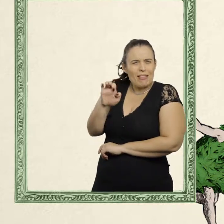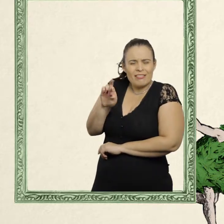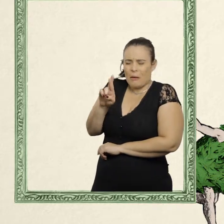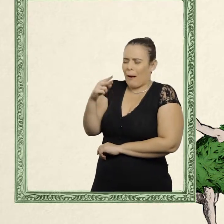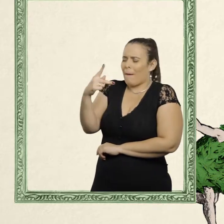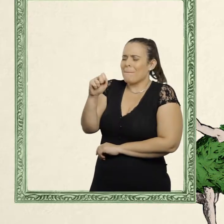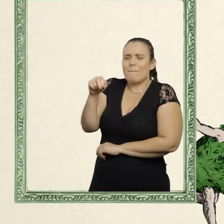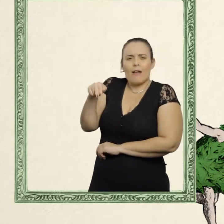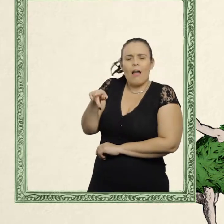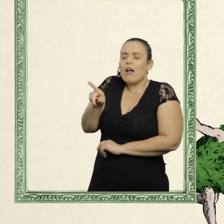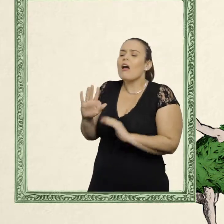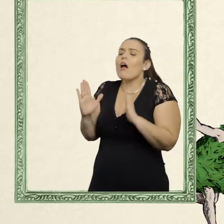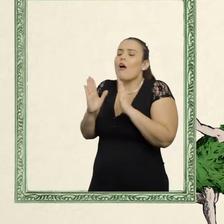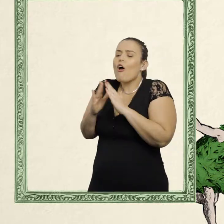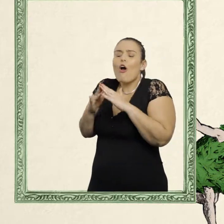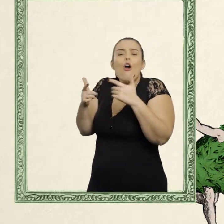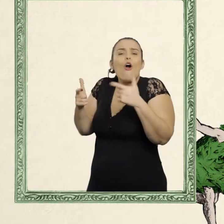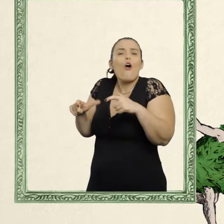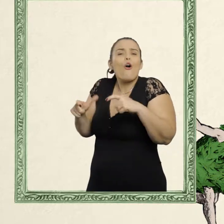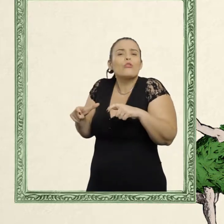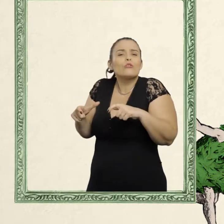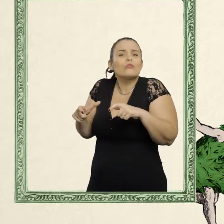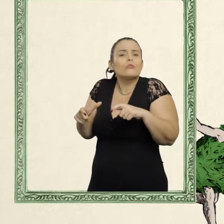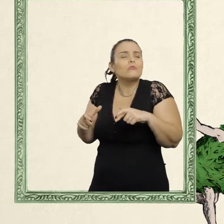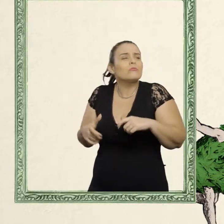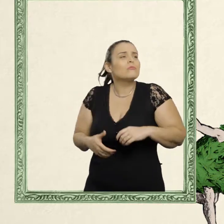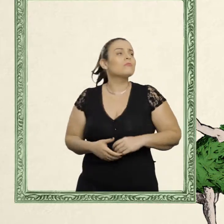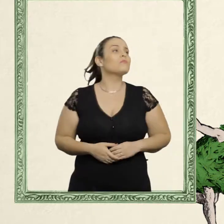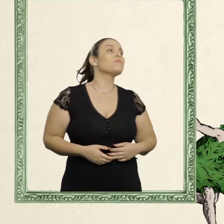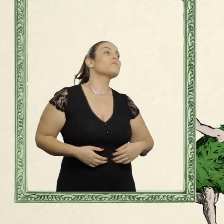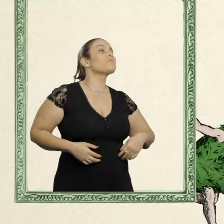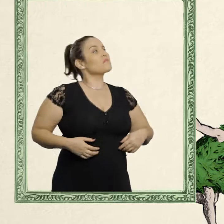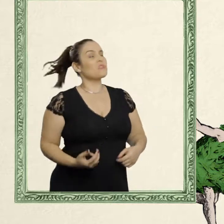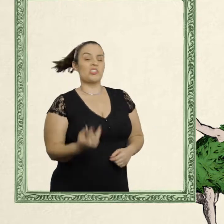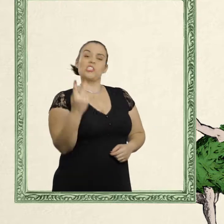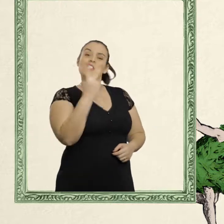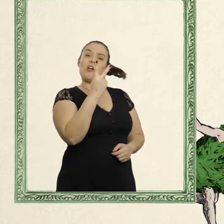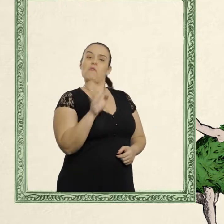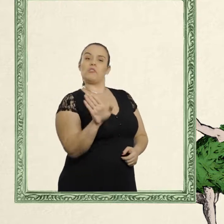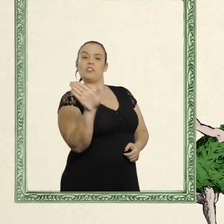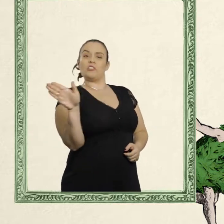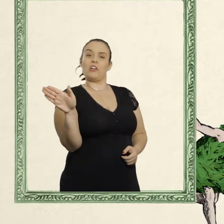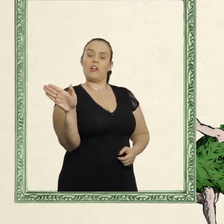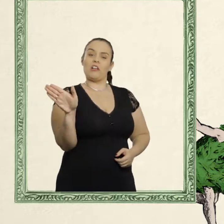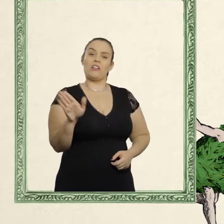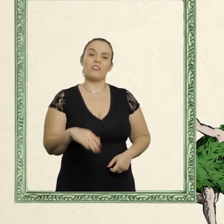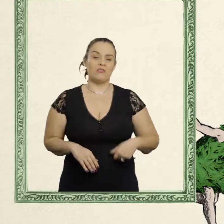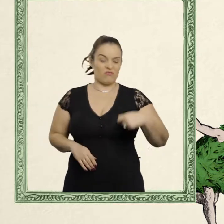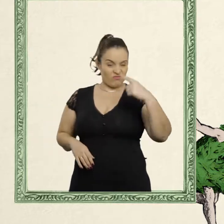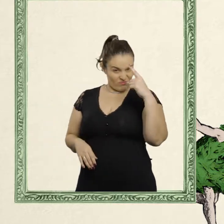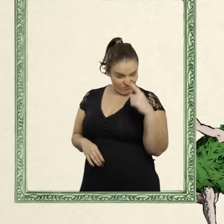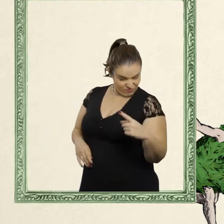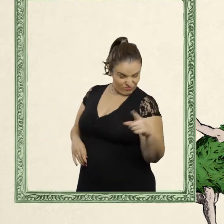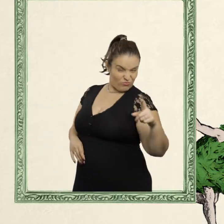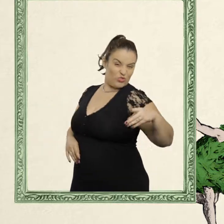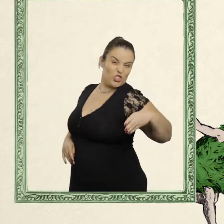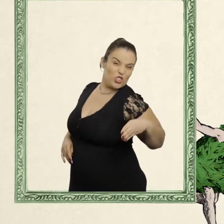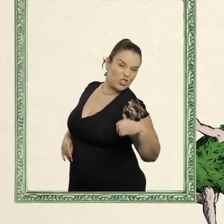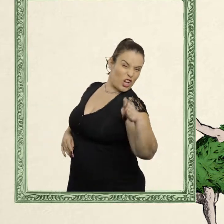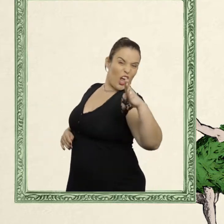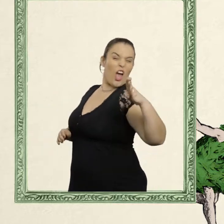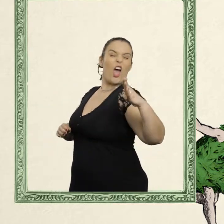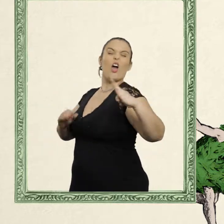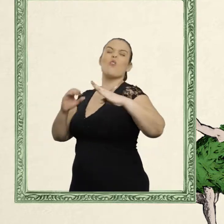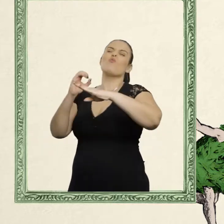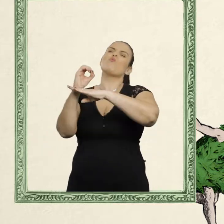curto. Wendy perguntou onde Peter morava. Ele respondeu: "Segunda direita e depois